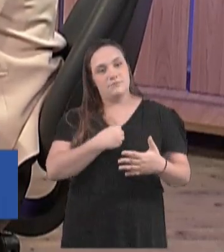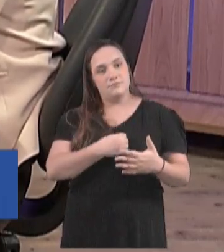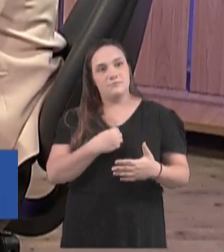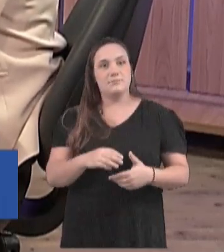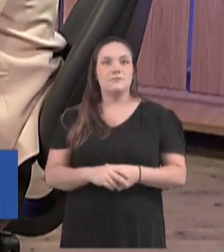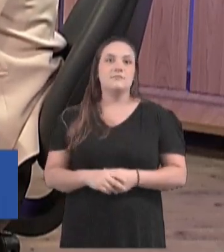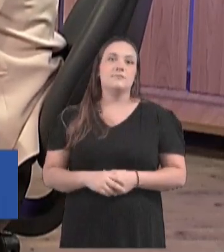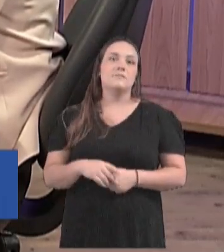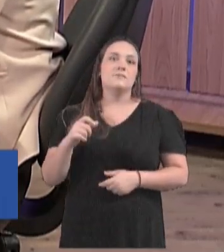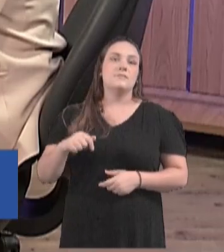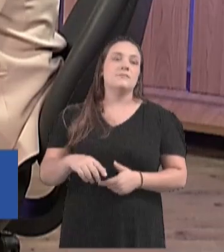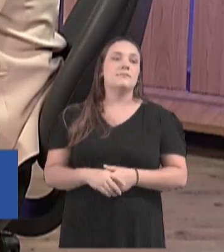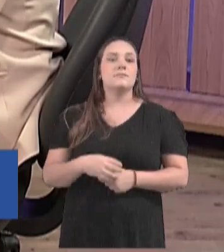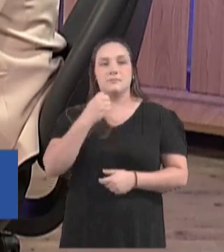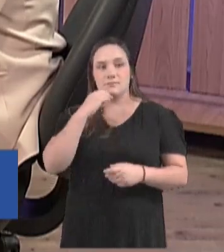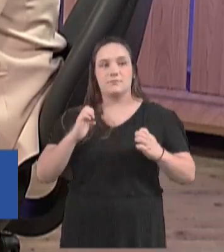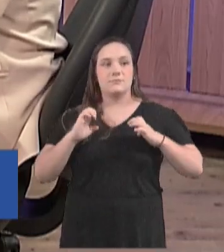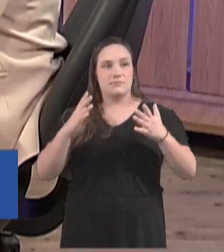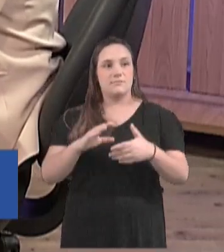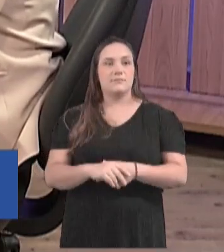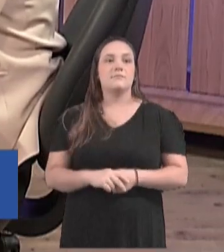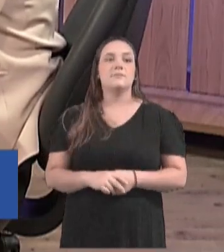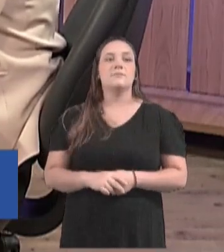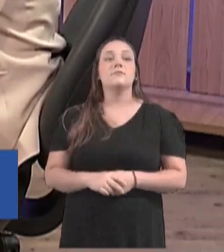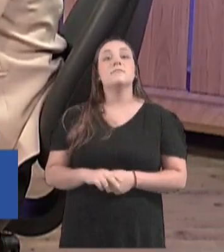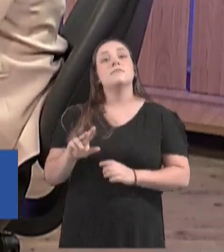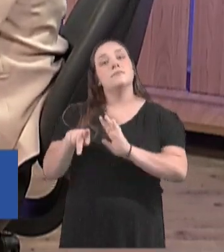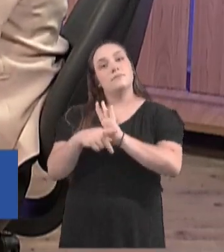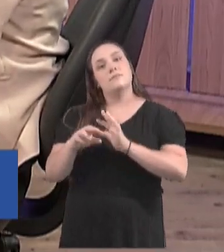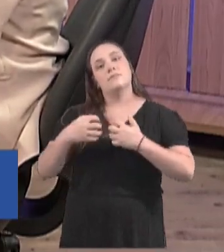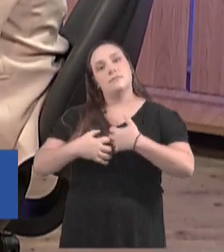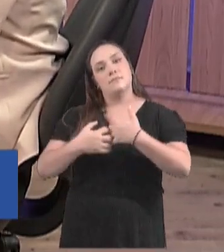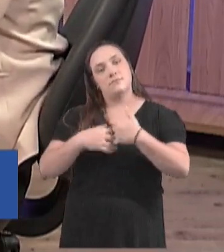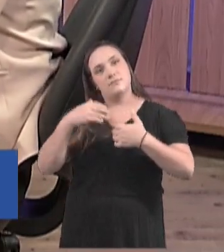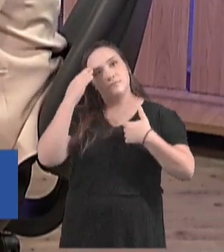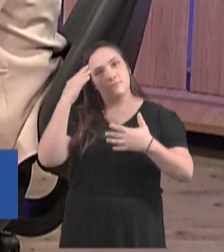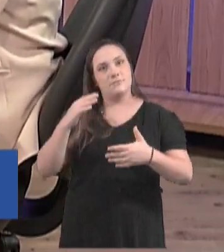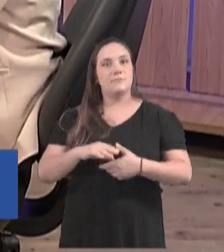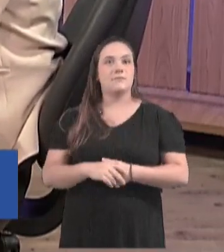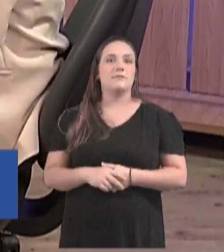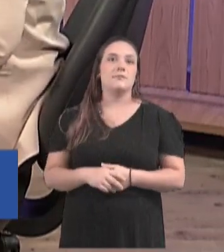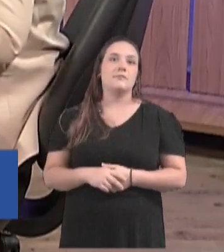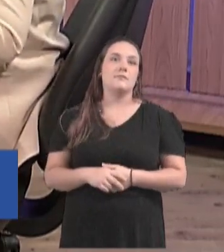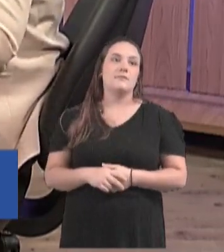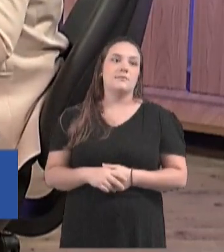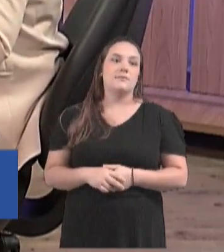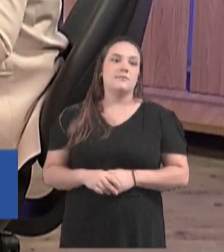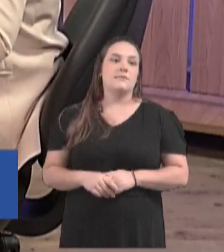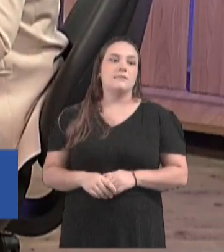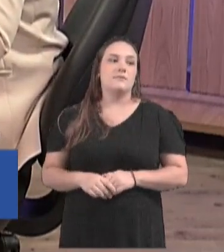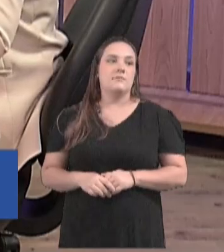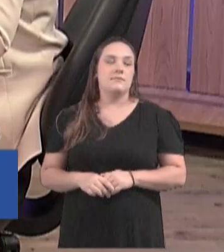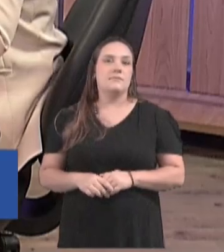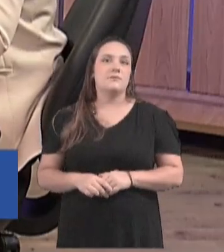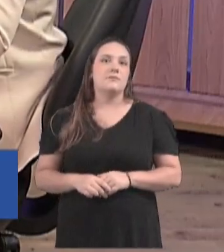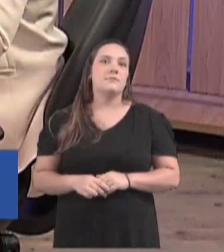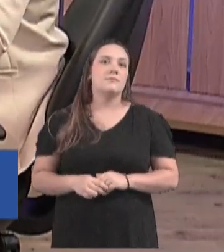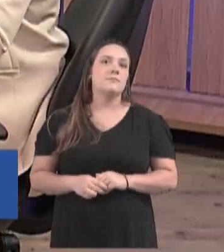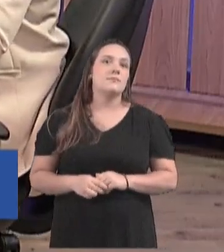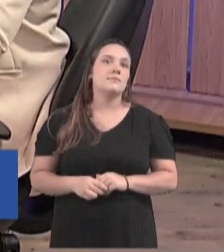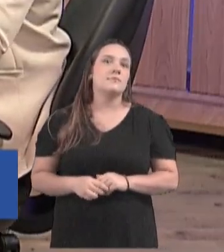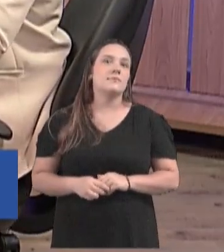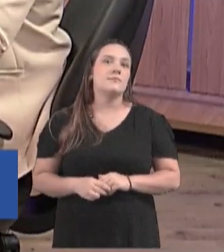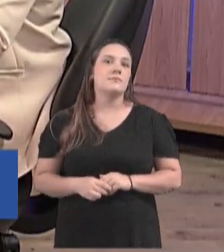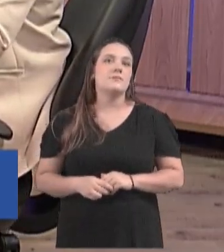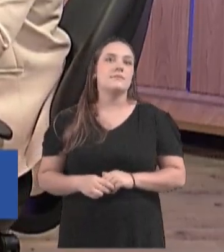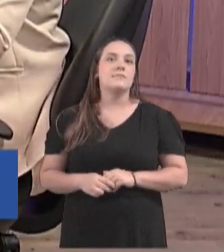aqui Eu com que a gente agradeço no estúdio. a oportunidade, em nome do Rotary Clube de Campo Grande. Obrigada. Um bom evento, Ana. Obrigada. Muito obrigado. Bom, pode se retirar, pode ficar à